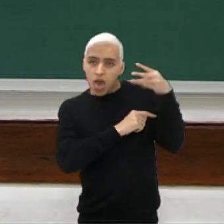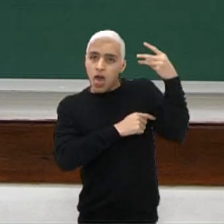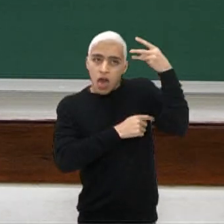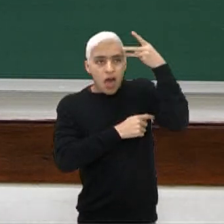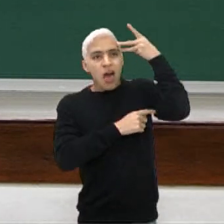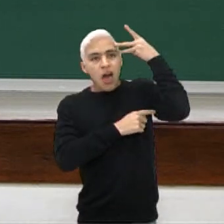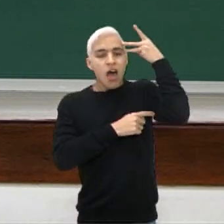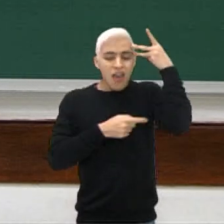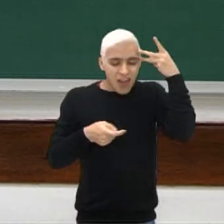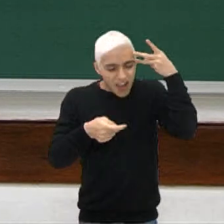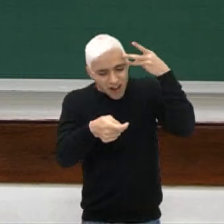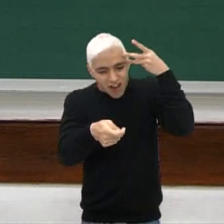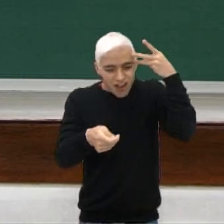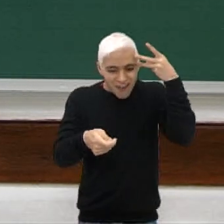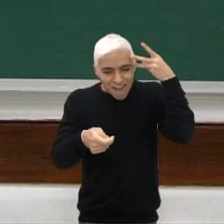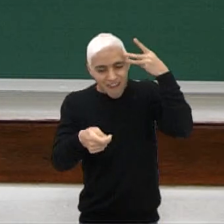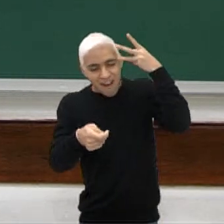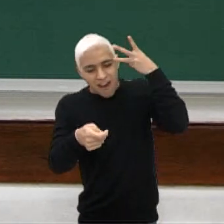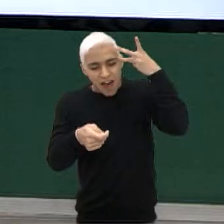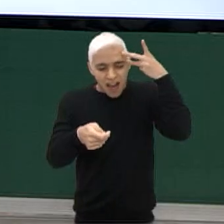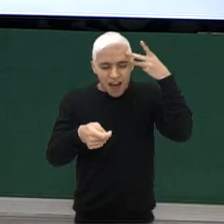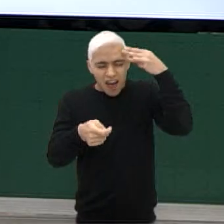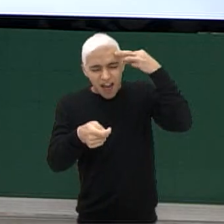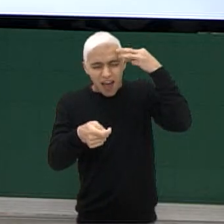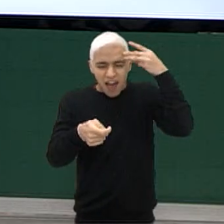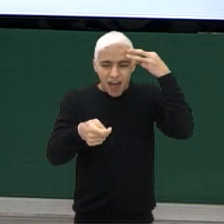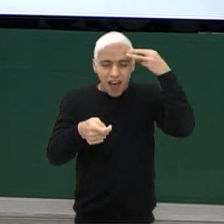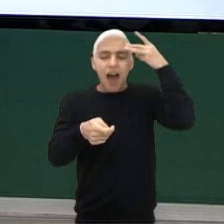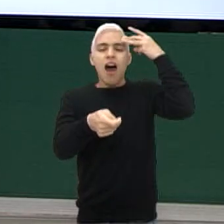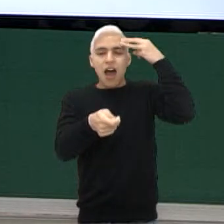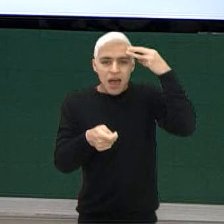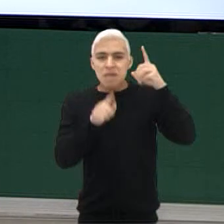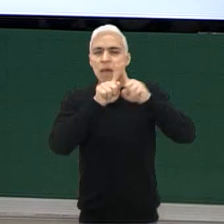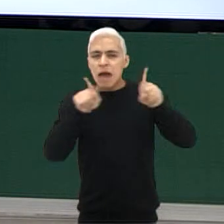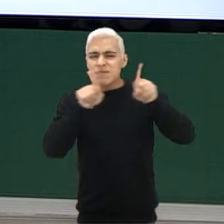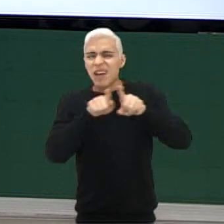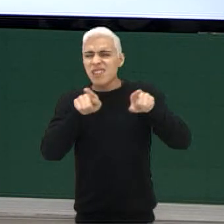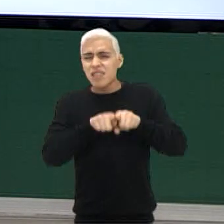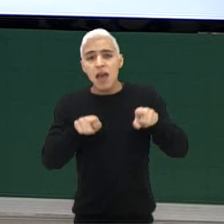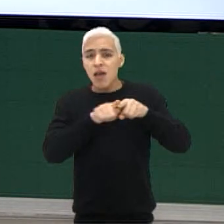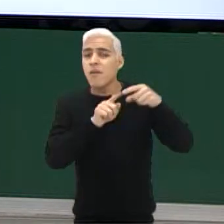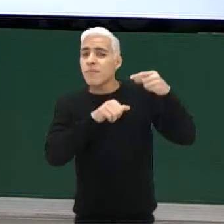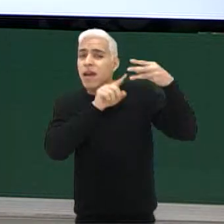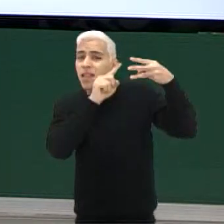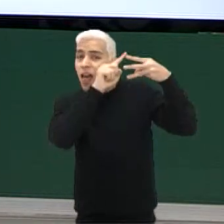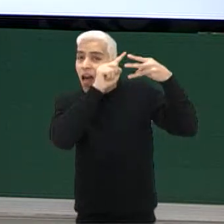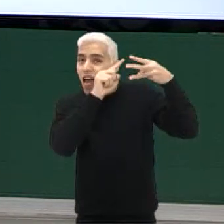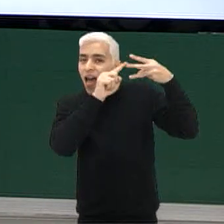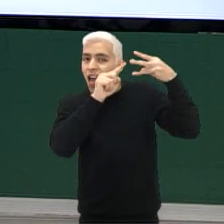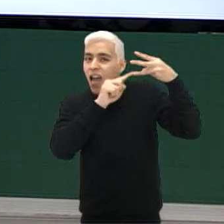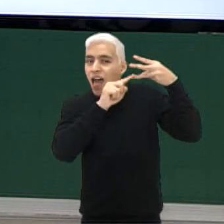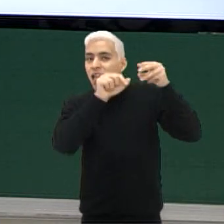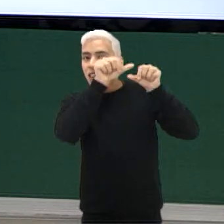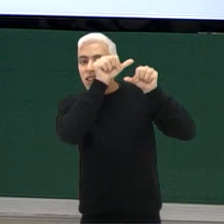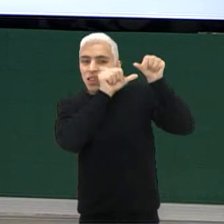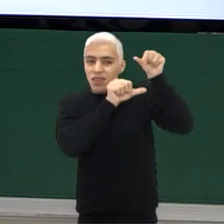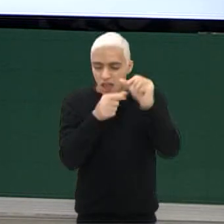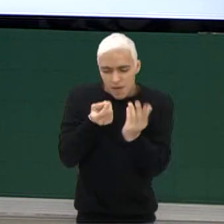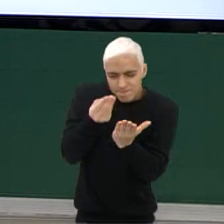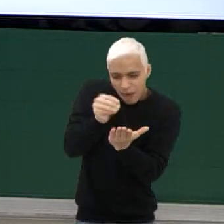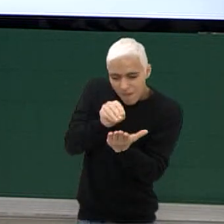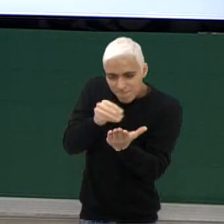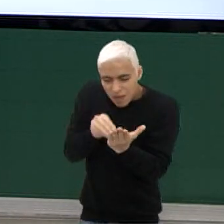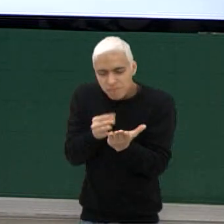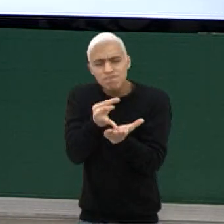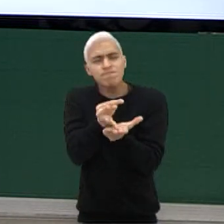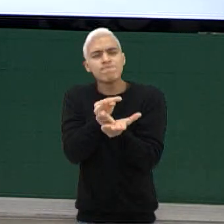fazendo o seu texto, você não fique repetindo mas o tempo todo. Você pode ir